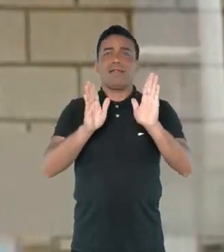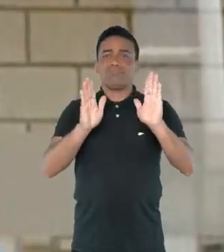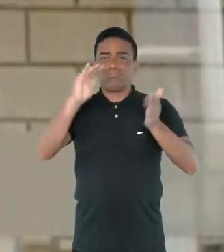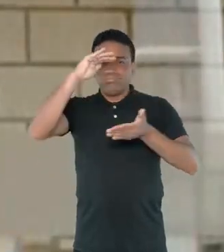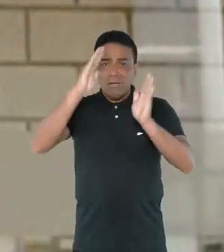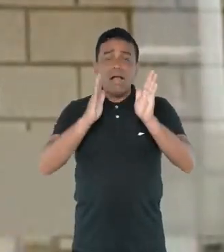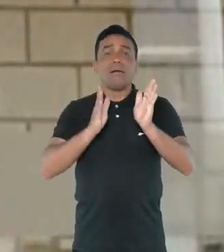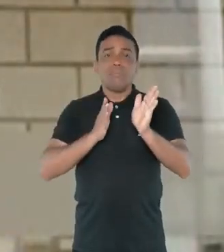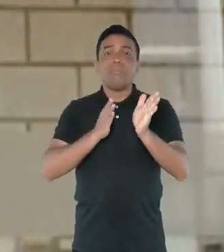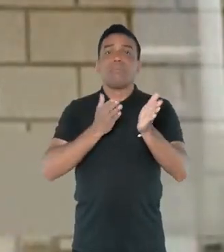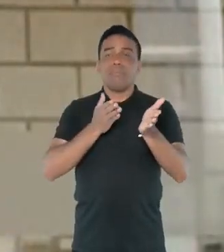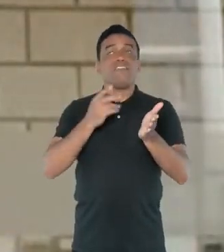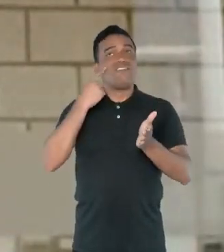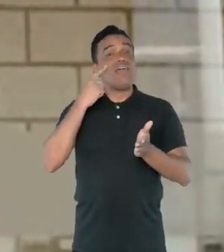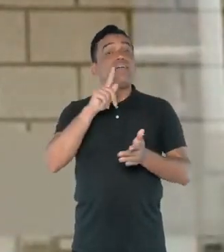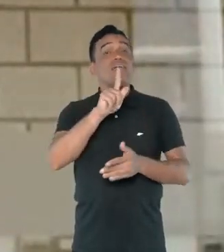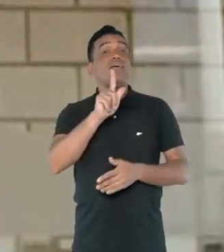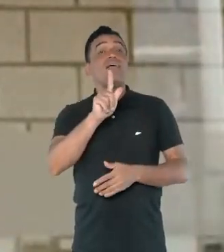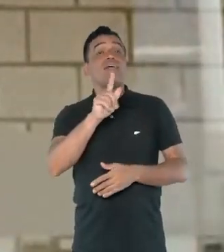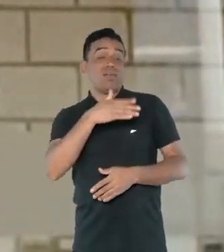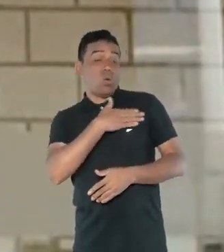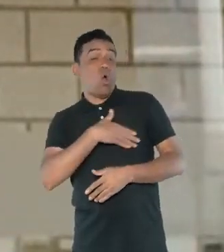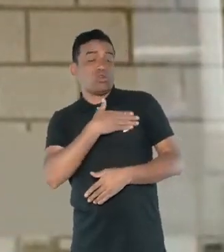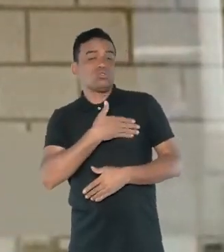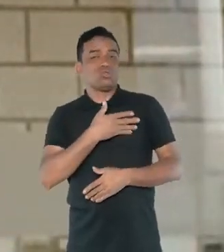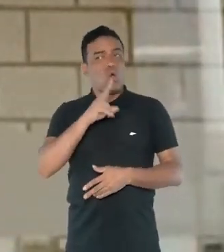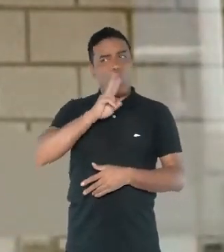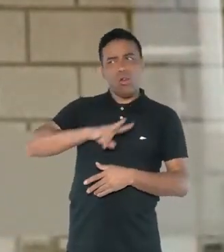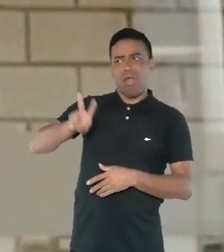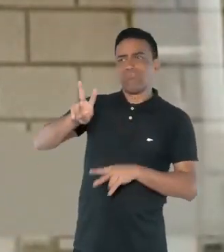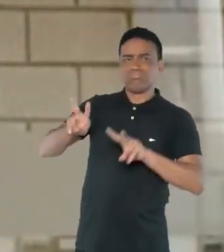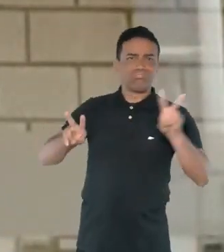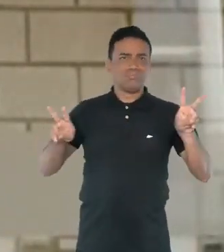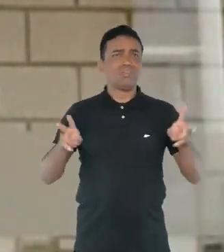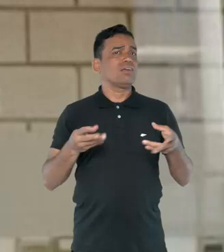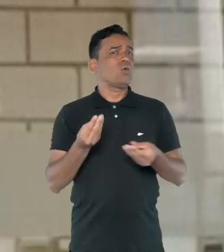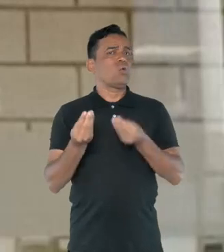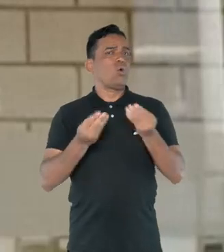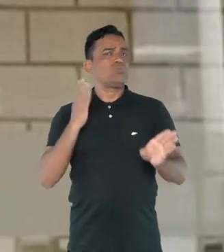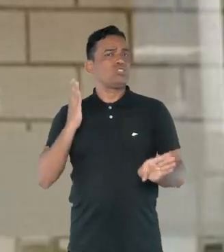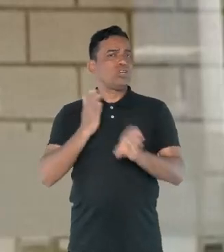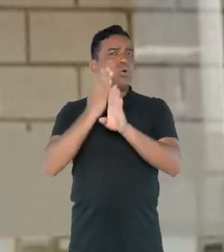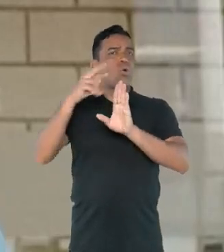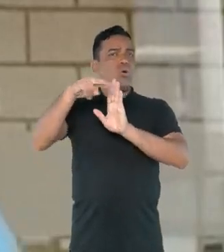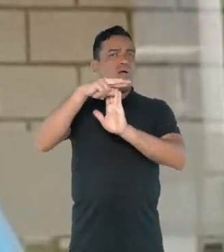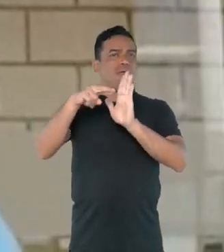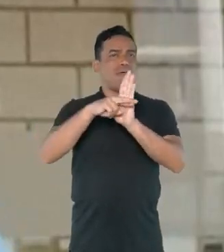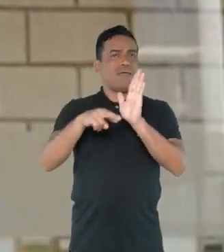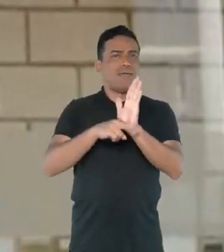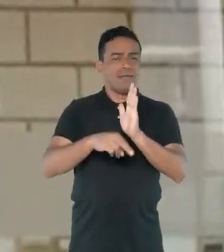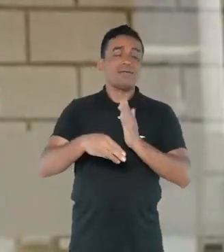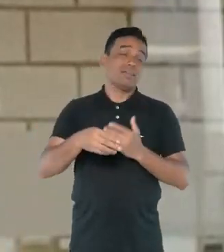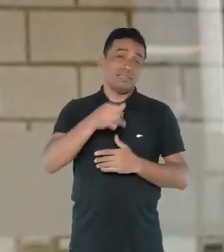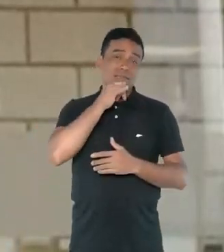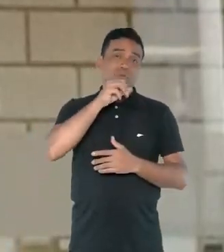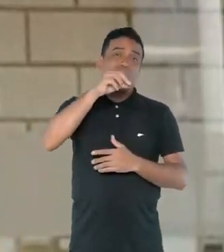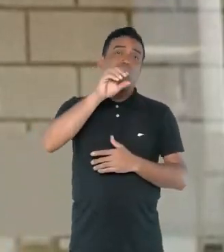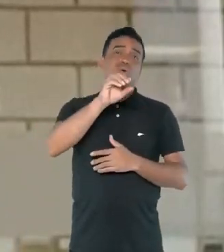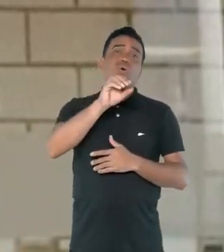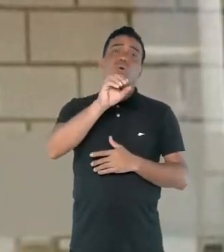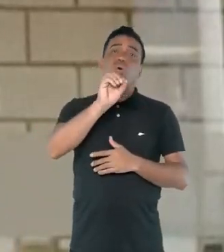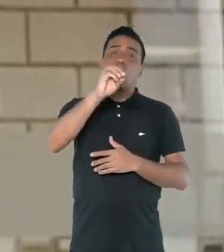que a gente só olhar para o nosso redor e vamos ver como é que se chegou a um padrão como Homero, por